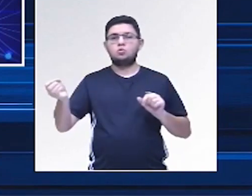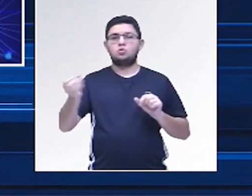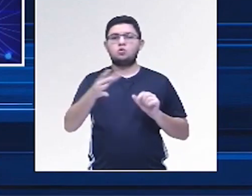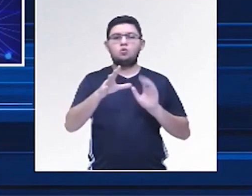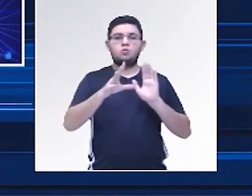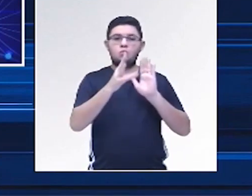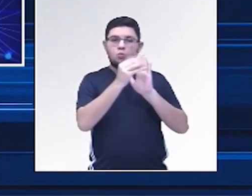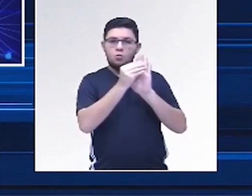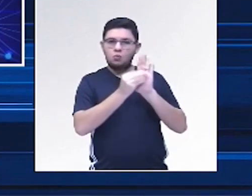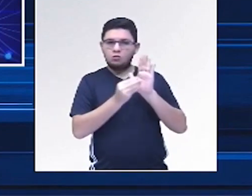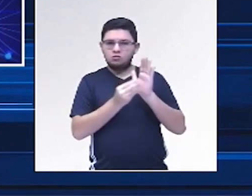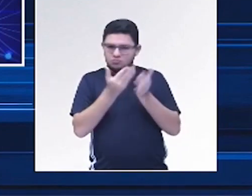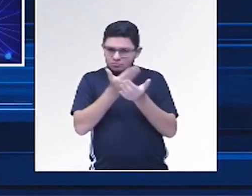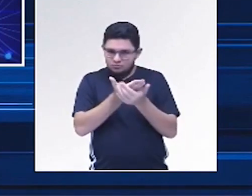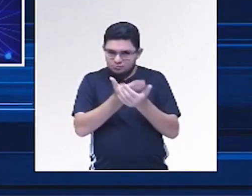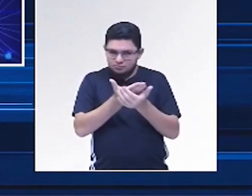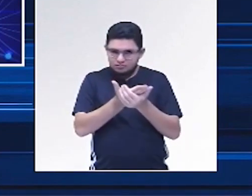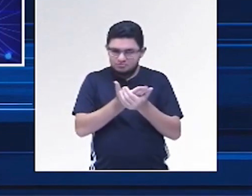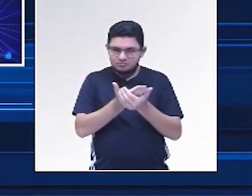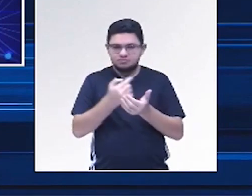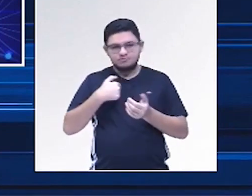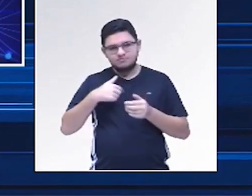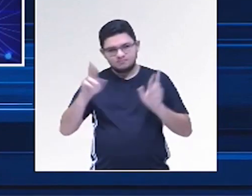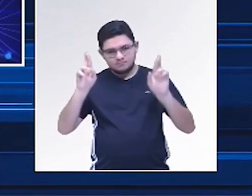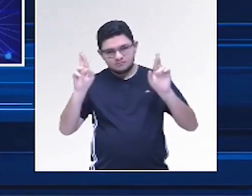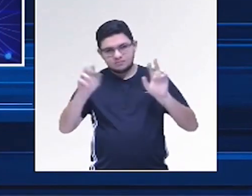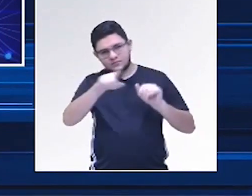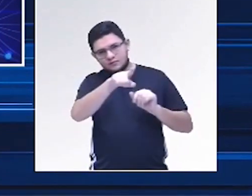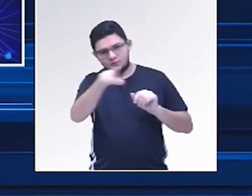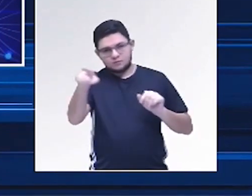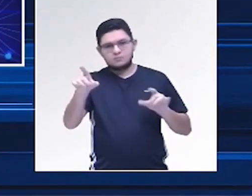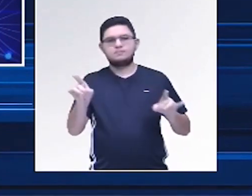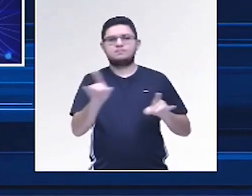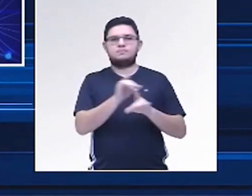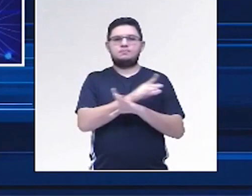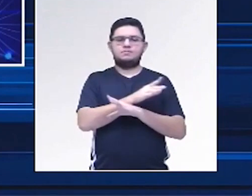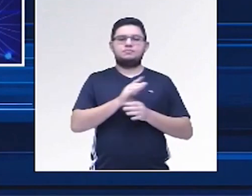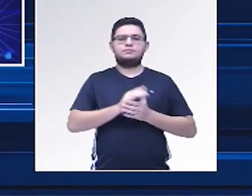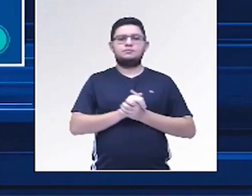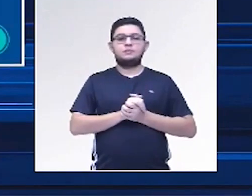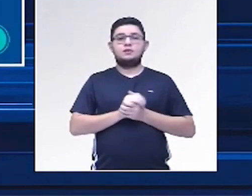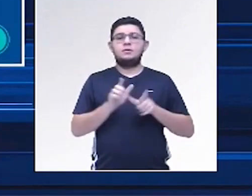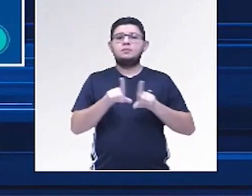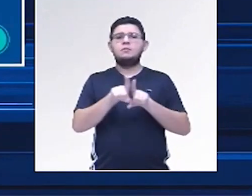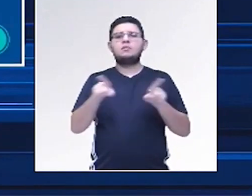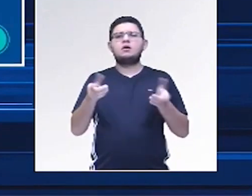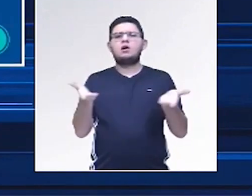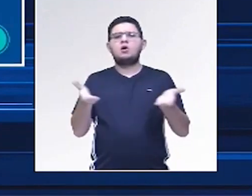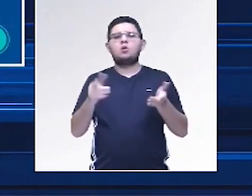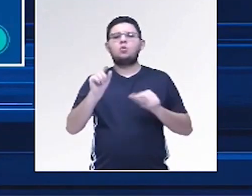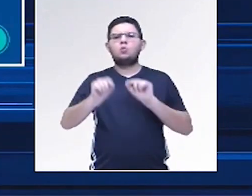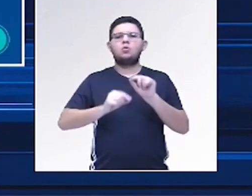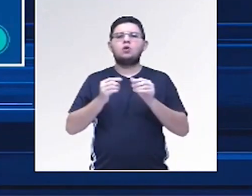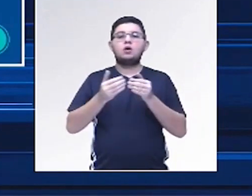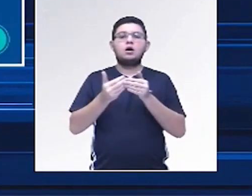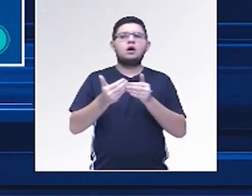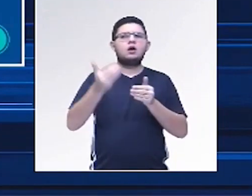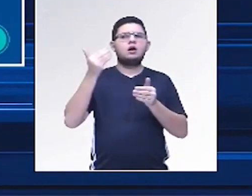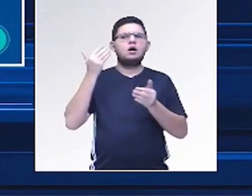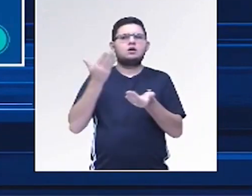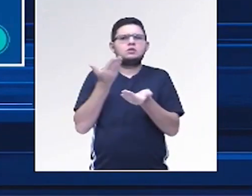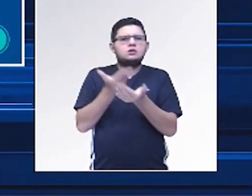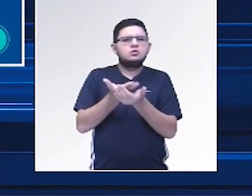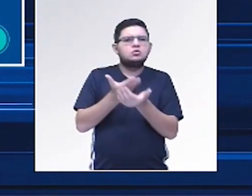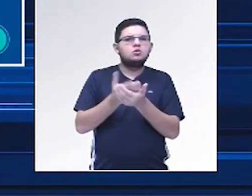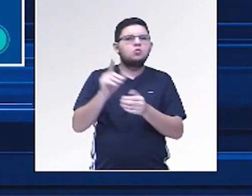so. Mas antes, vamos relembrar o que nós vimos na aula anterior, não é? Vamos dar uma olhada aqui junto comigo. Olha só,